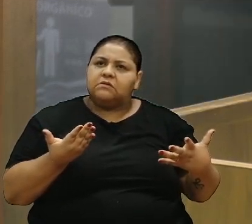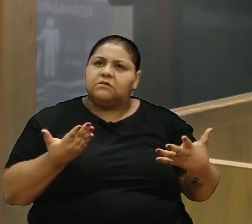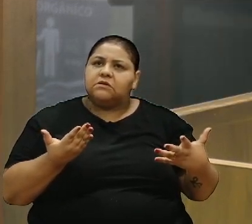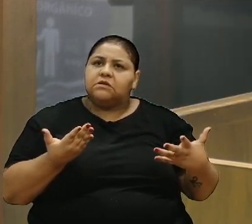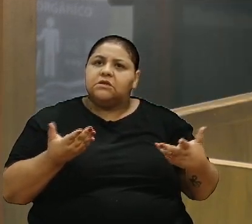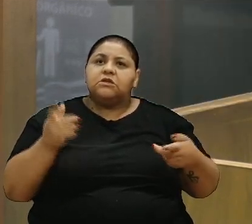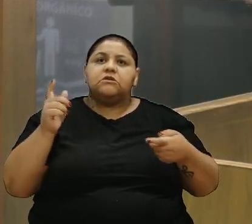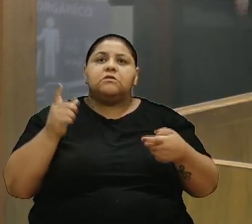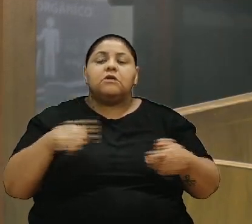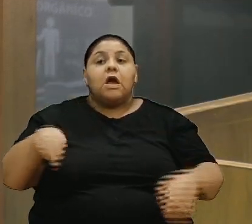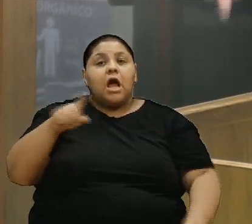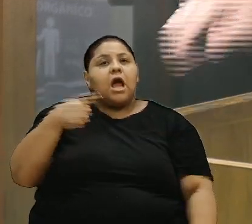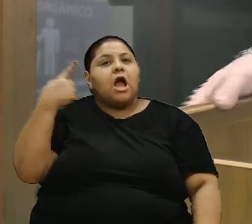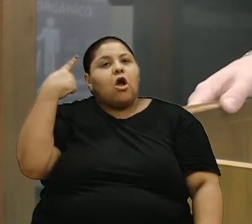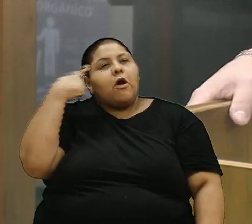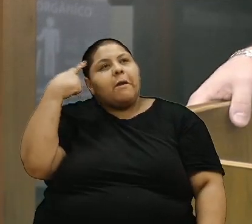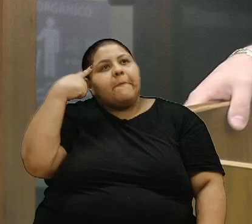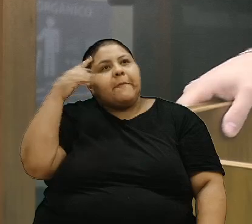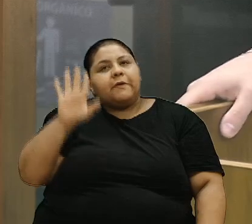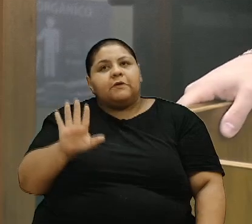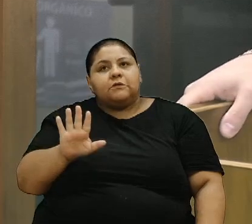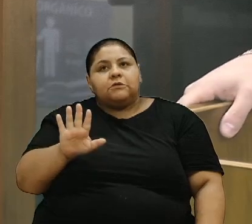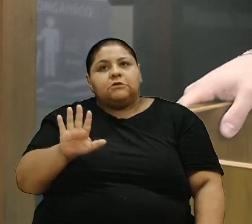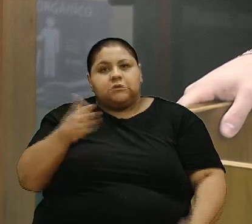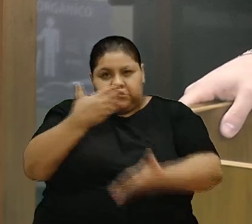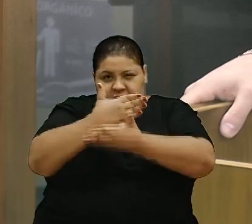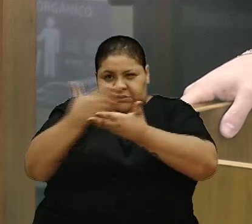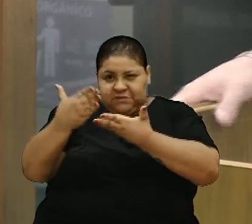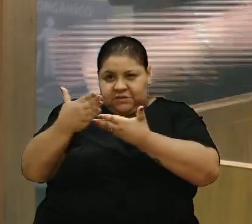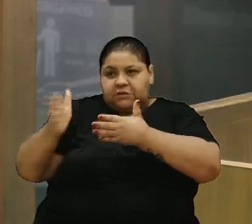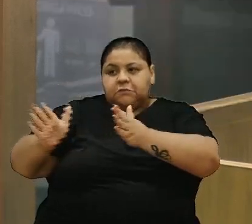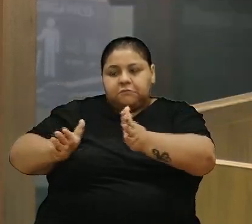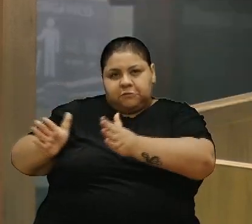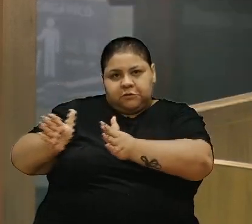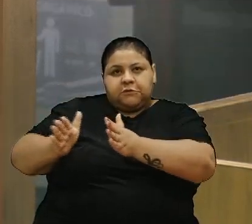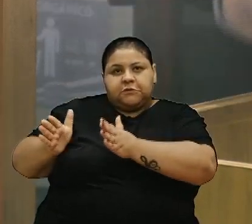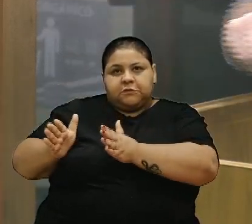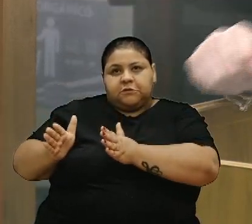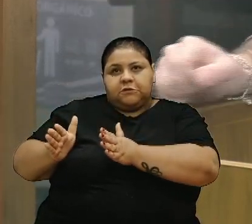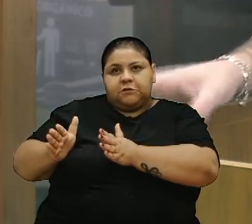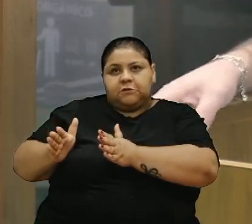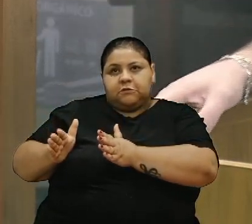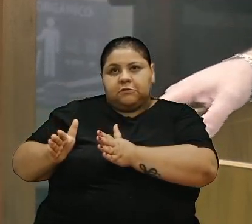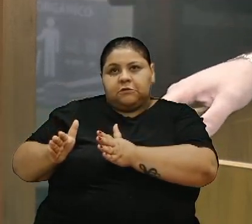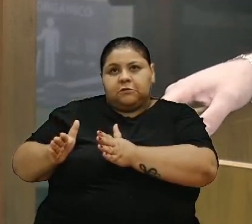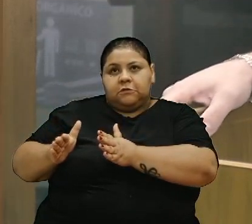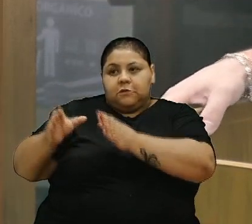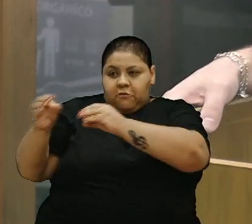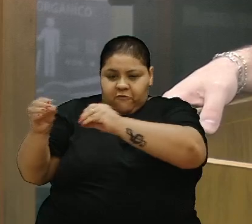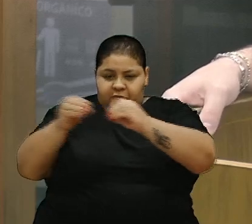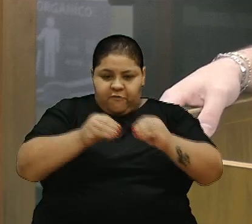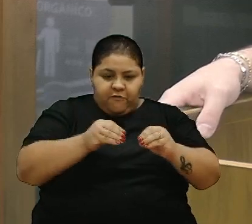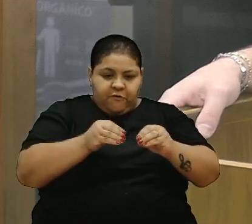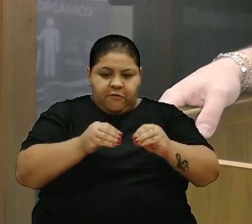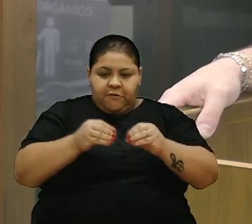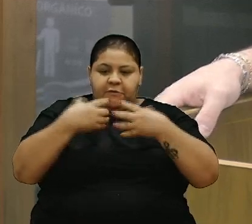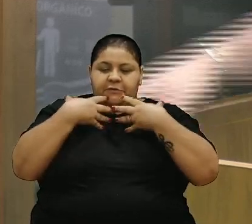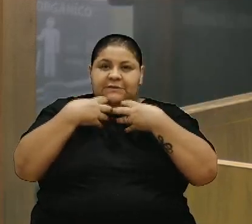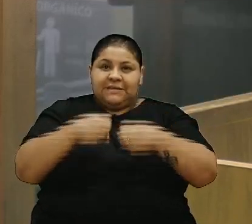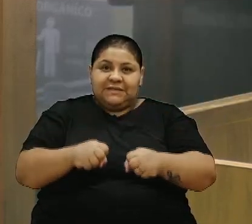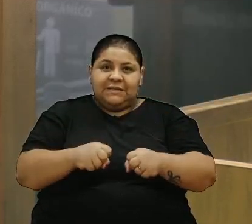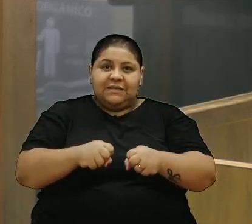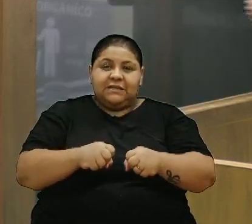façam um exercício, quem não fez ainda, nesse início de legislatura. Vão na Secretaria de Segurança Pública e Proteção Social do